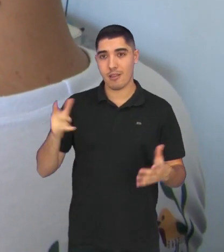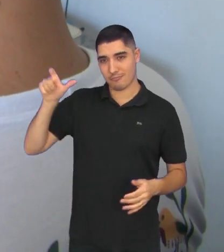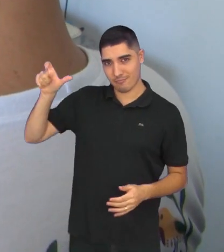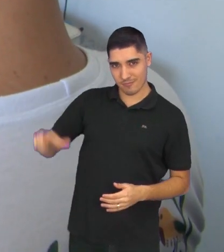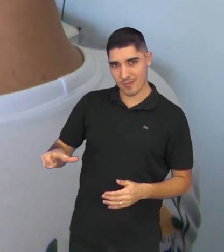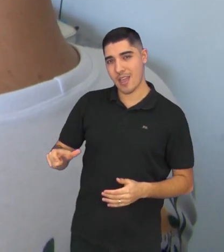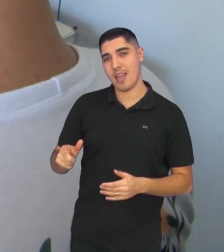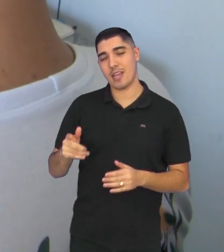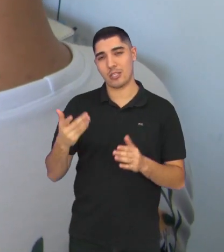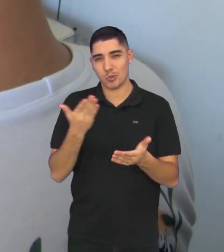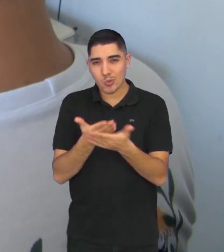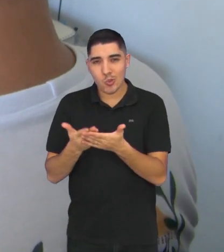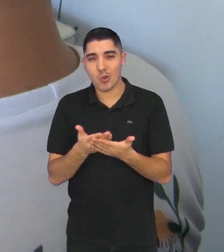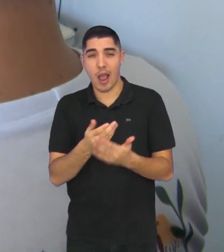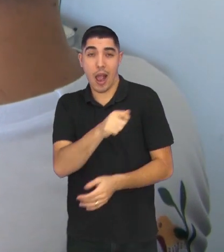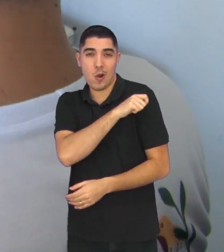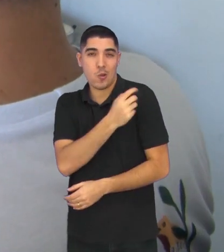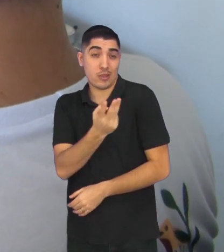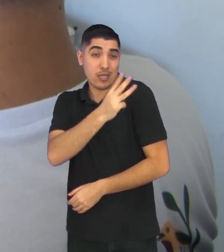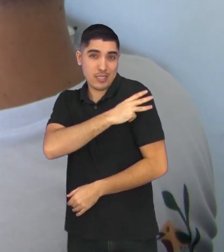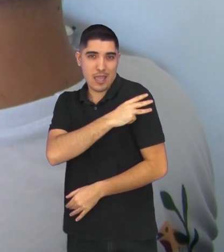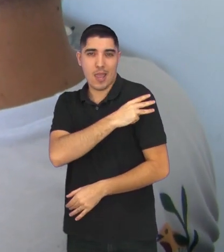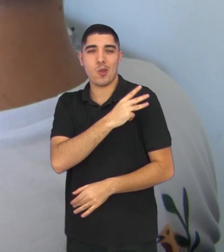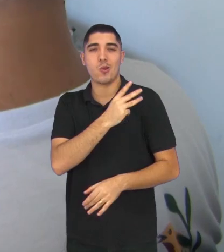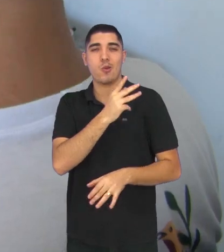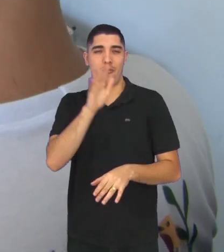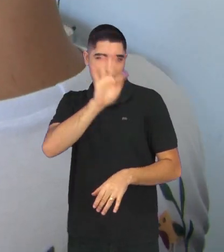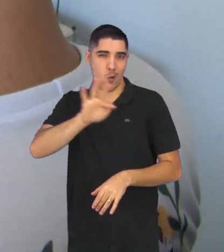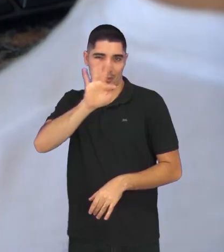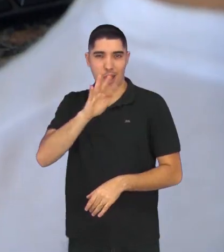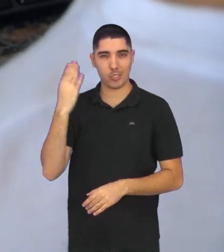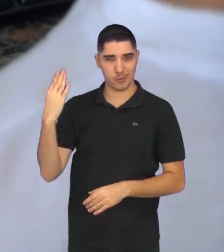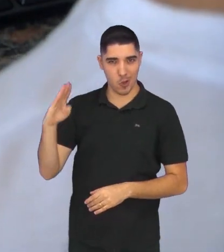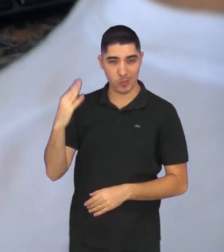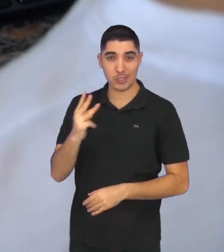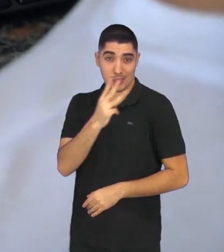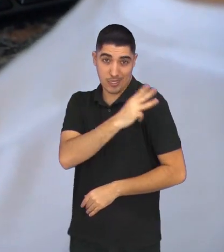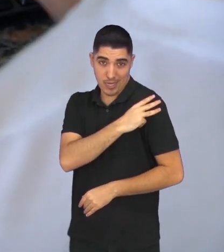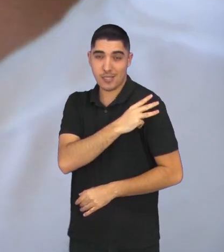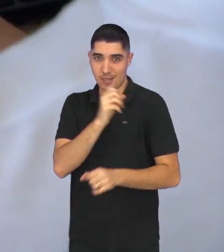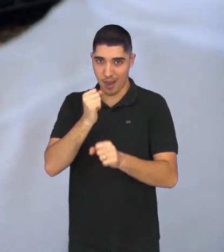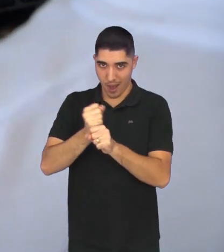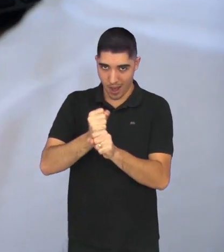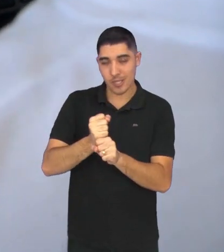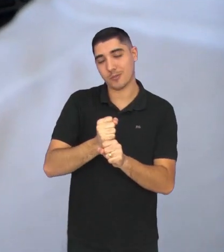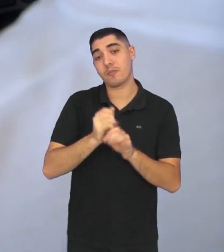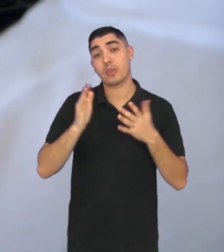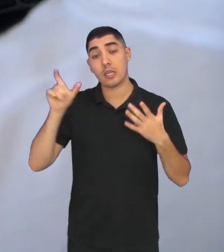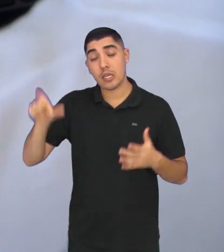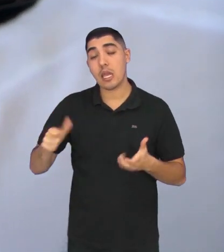o estudante do terceiro ano do período do curso de Biologia falou a importância de